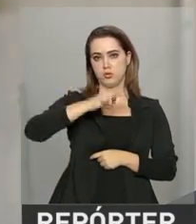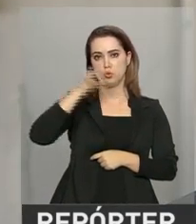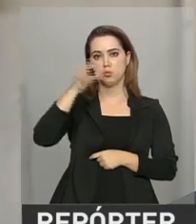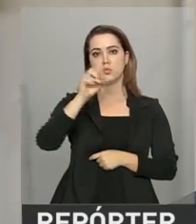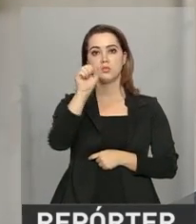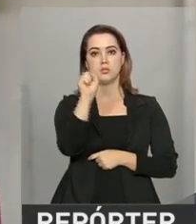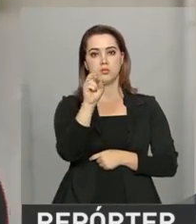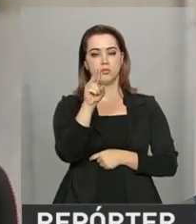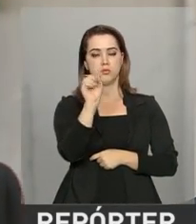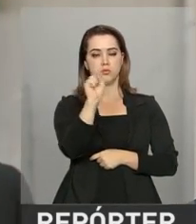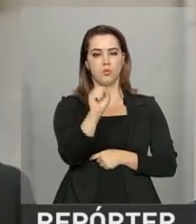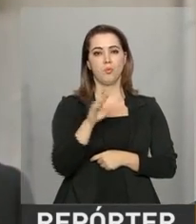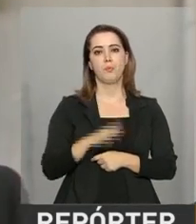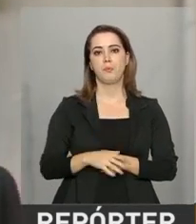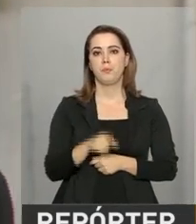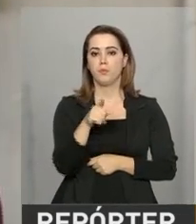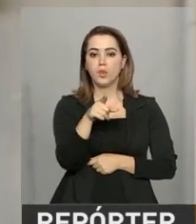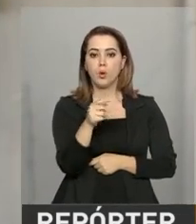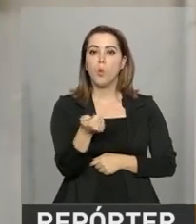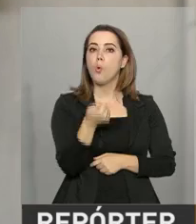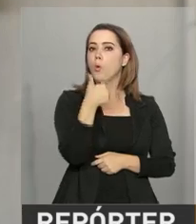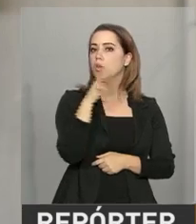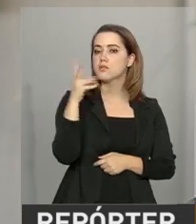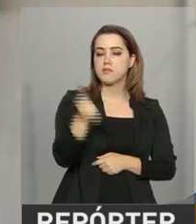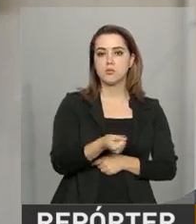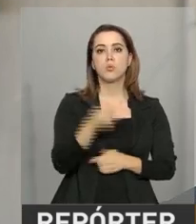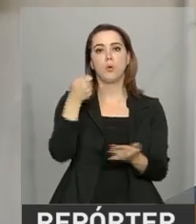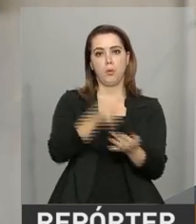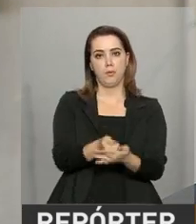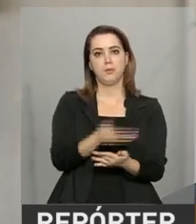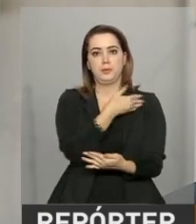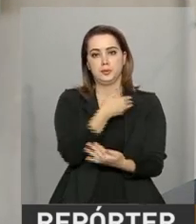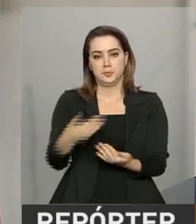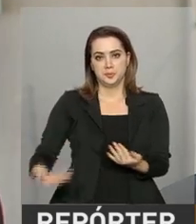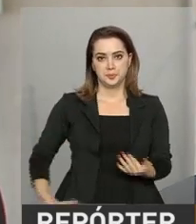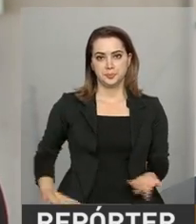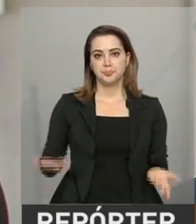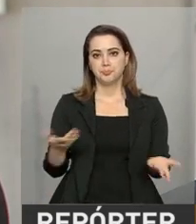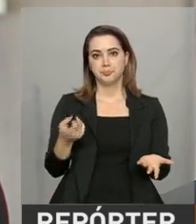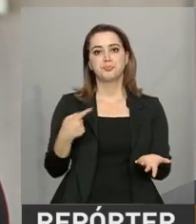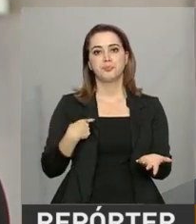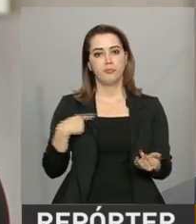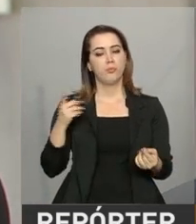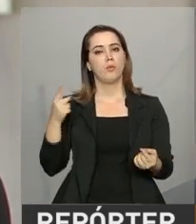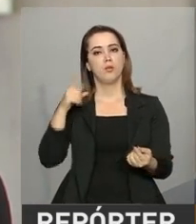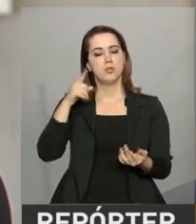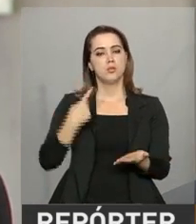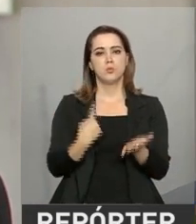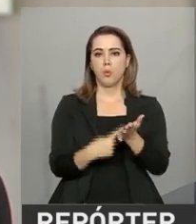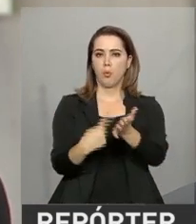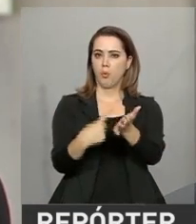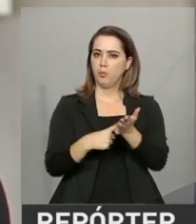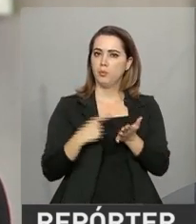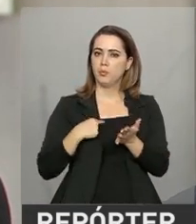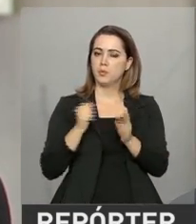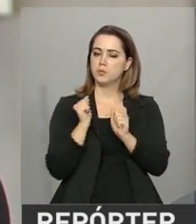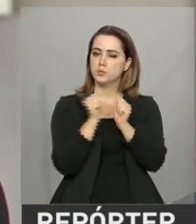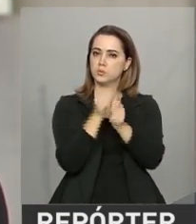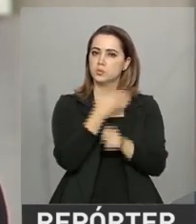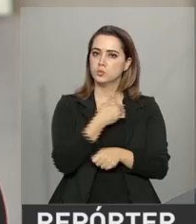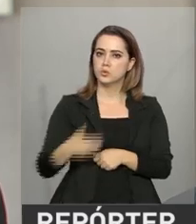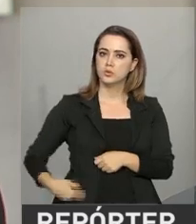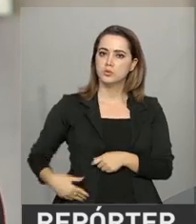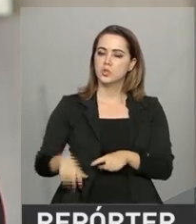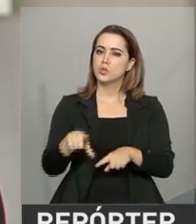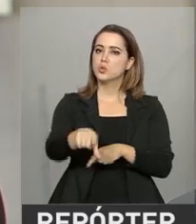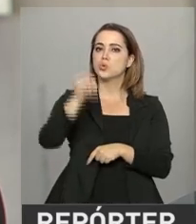a totalidade dos transplantes são pagos pelo poder público. Isso é um compromisso que o governo fez em prioridade pela